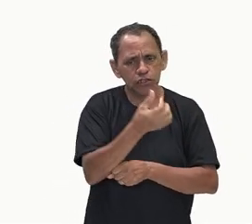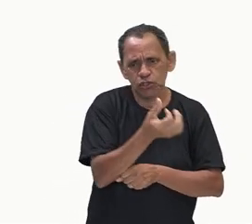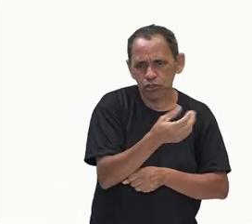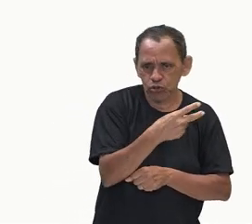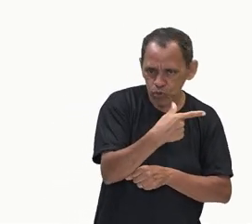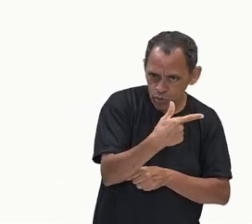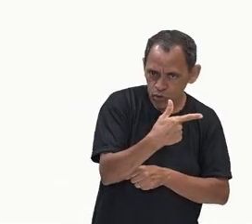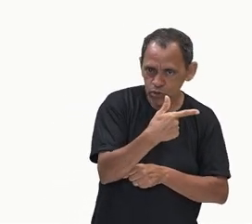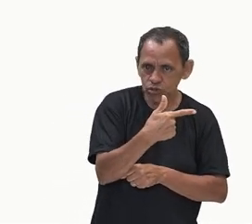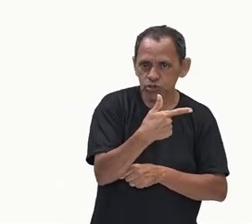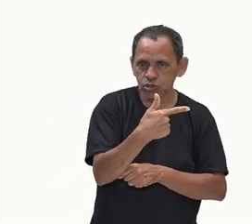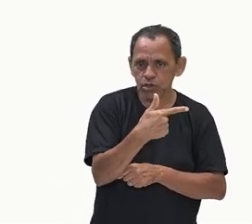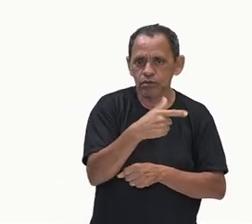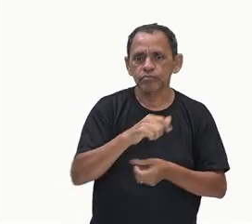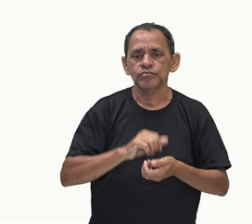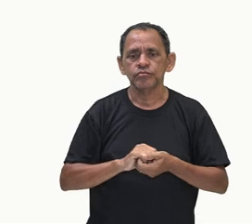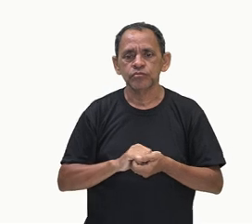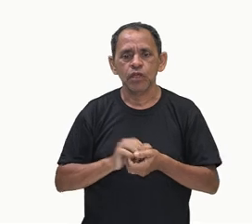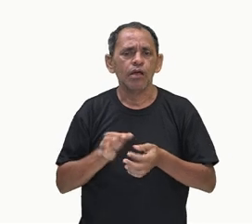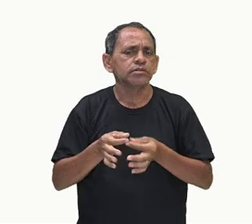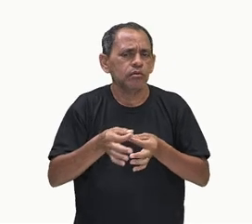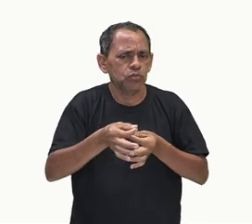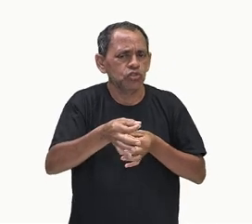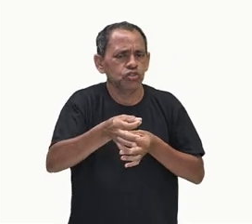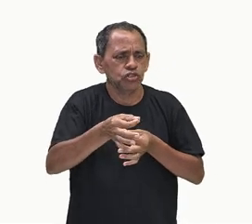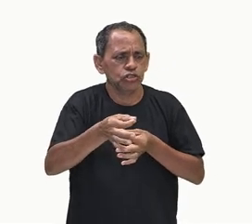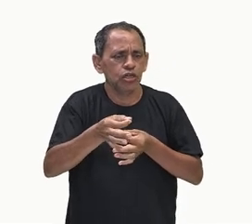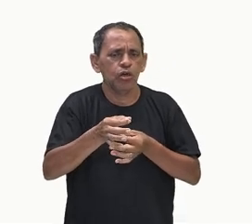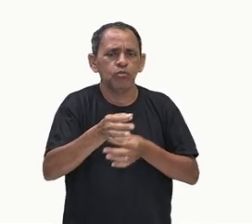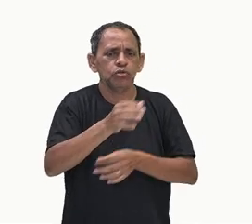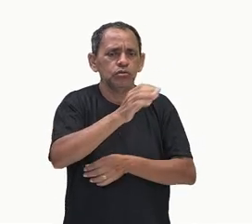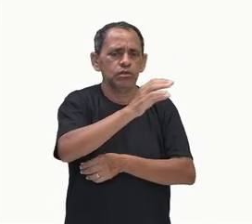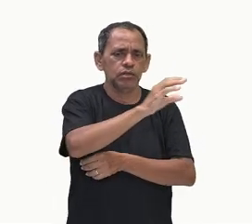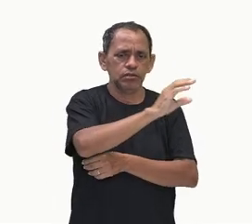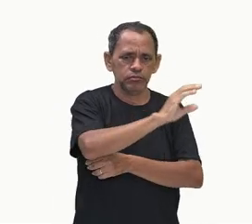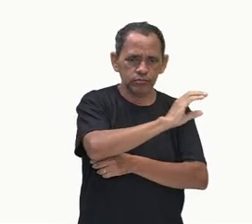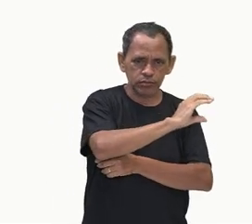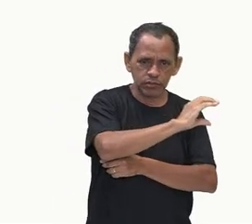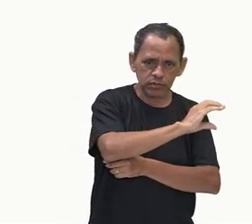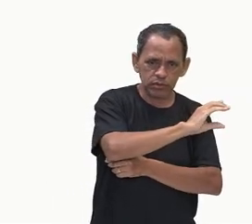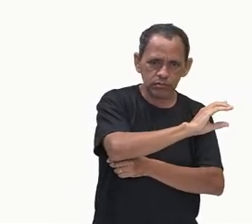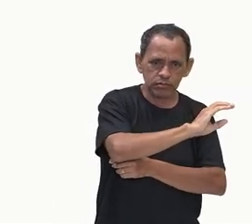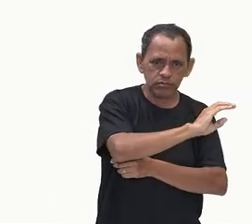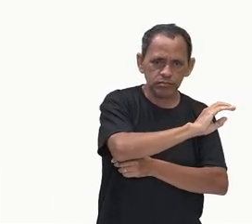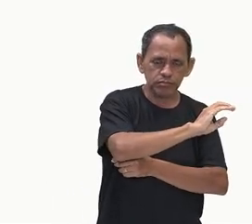medida toda aqui que vai do ponto b até o ponto c é de